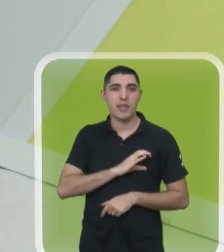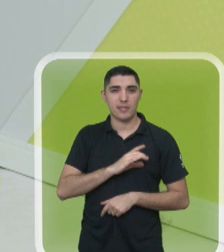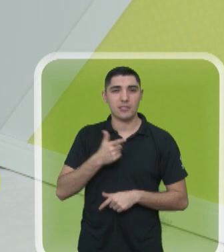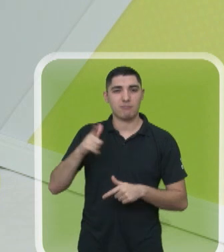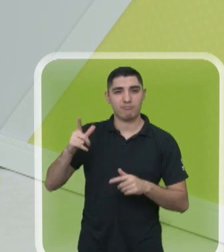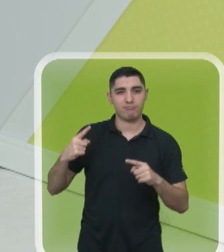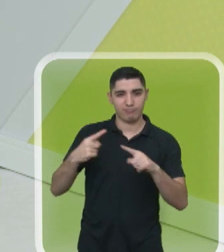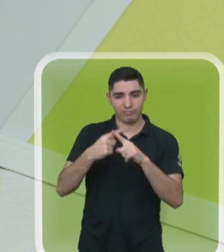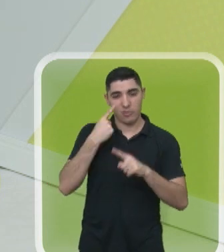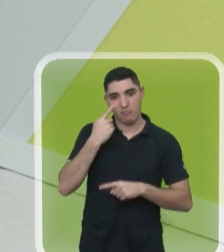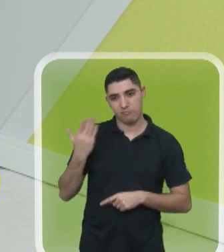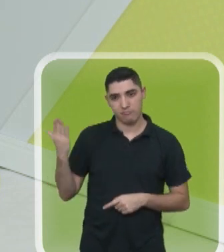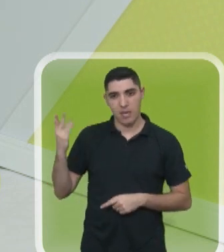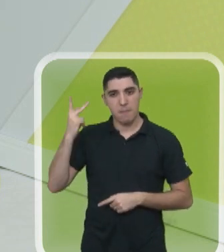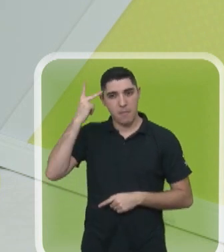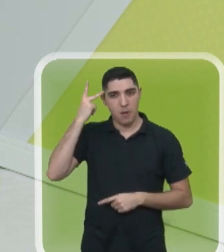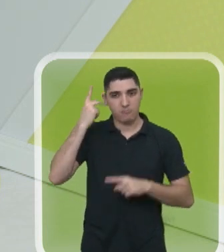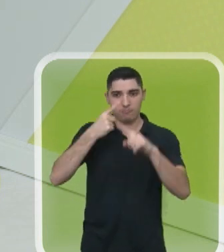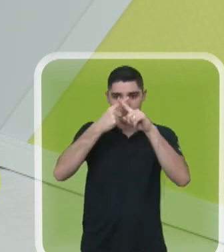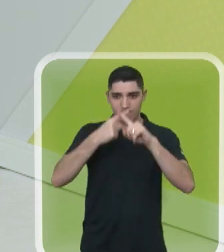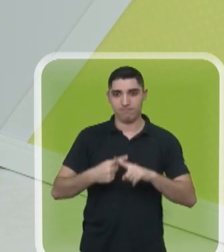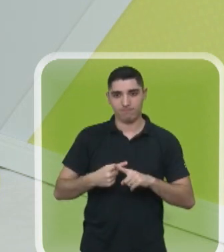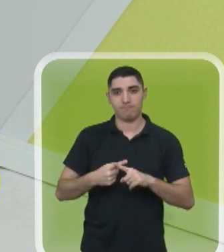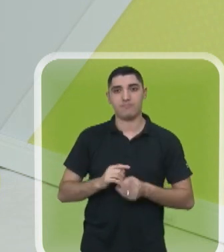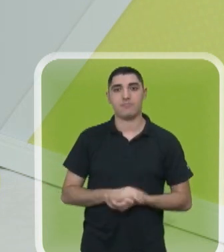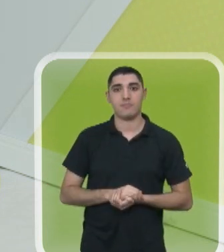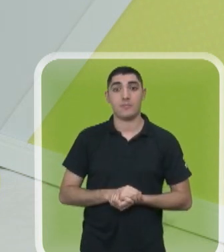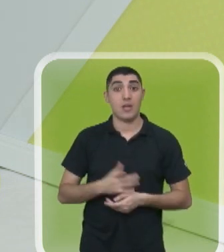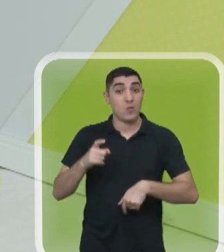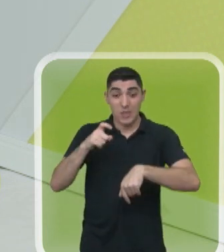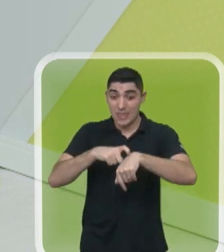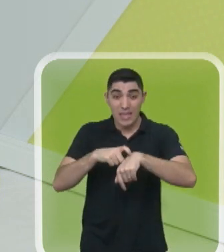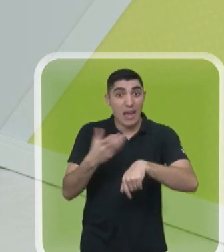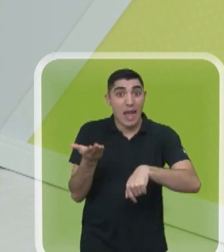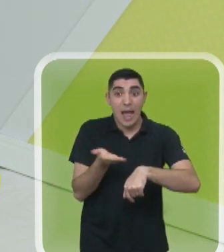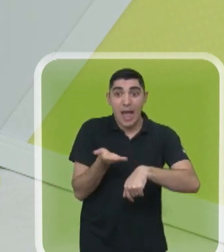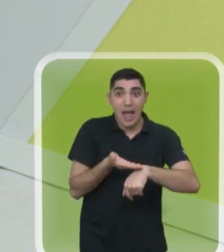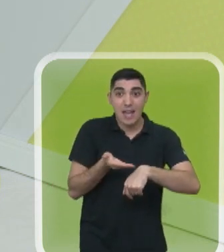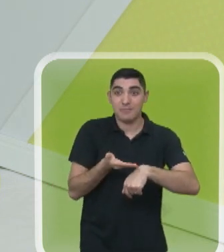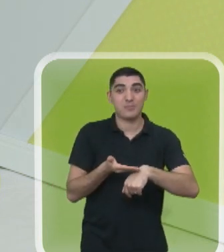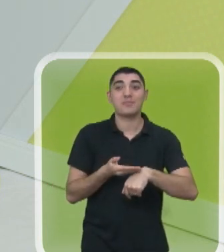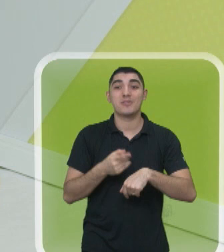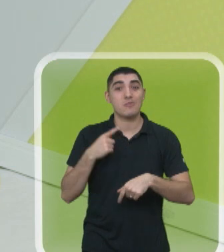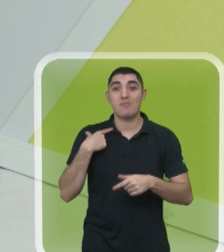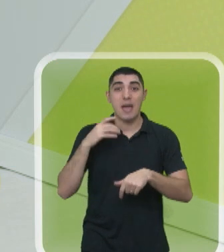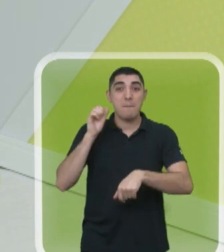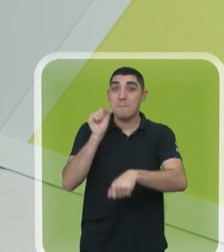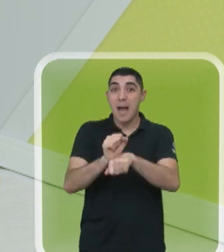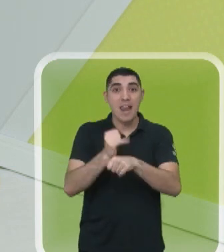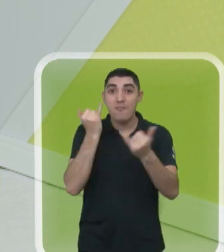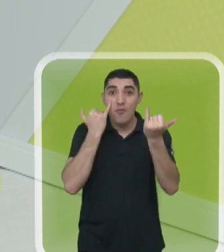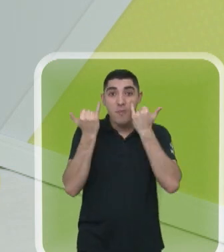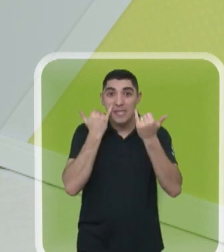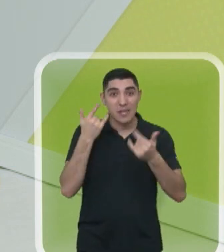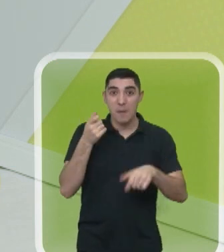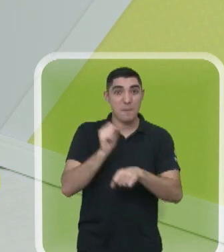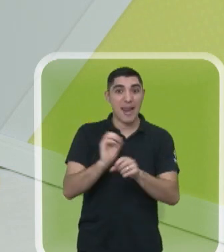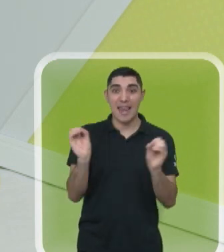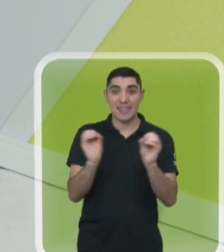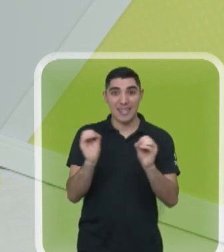do Campeonato Paulista de Futebol Feminino. Brunão, o tempo urge, o tempo não para, a informação não acaba aqui no